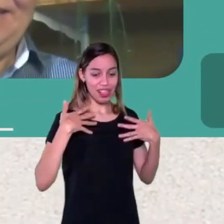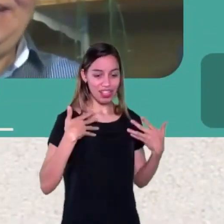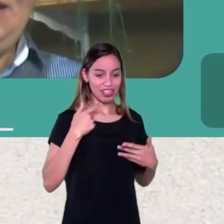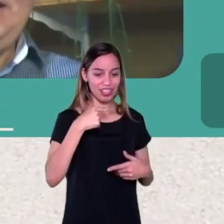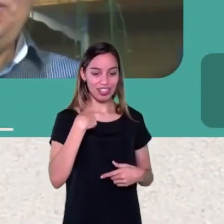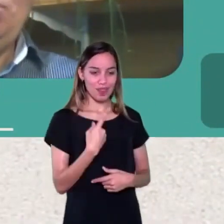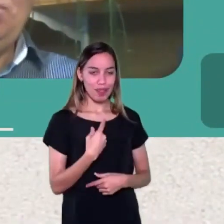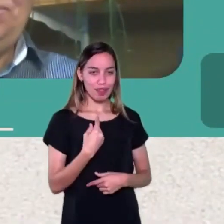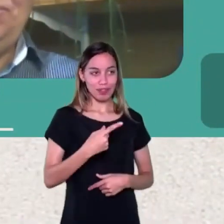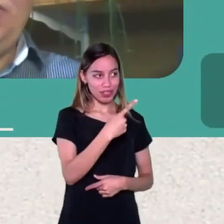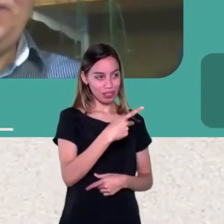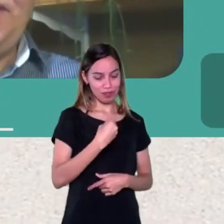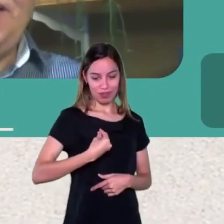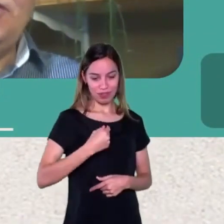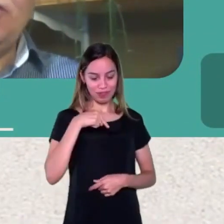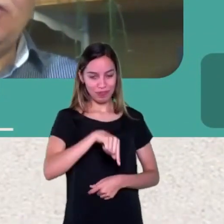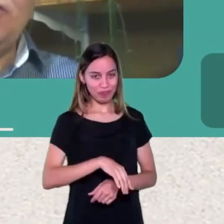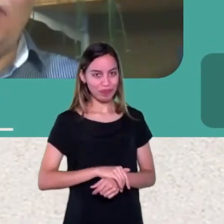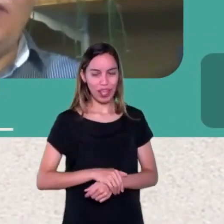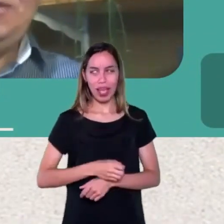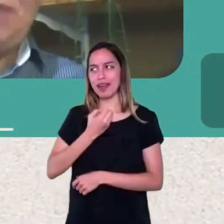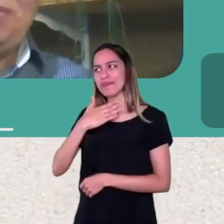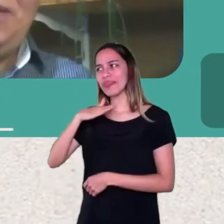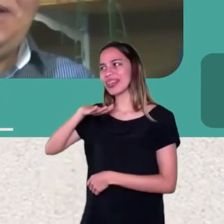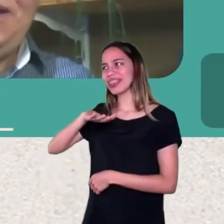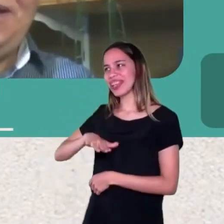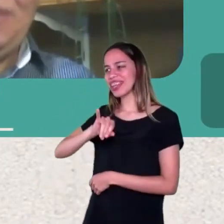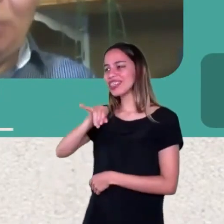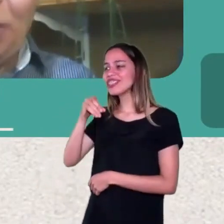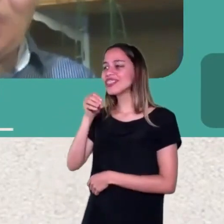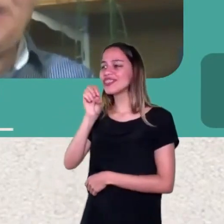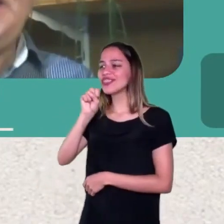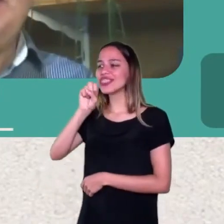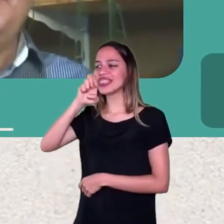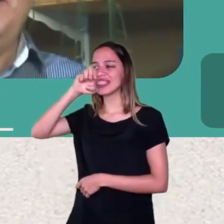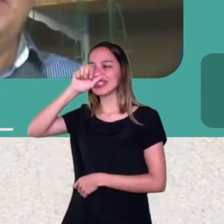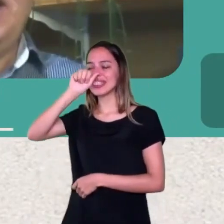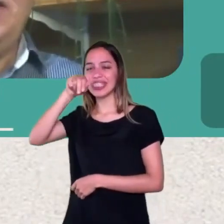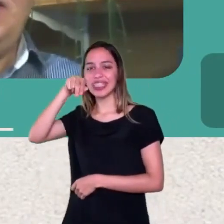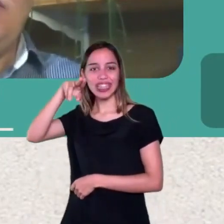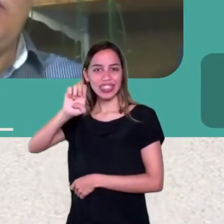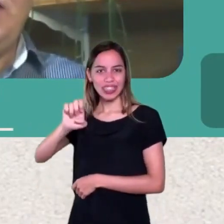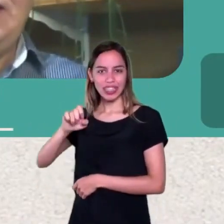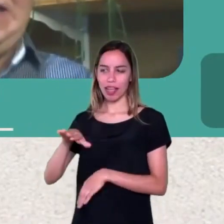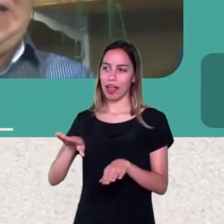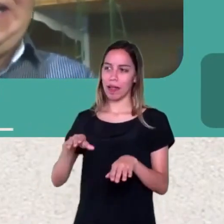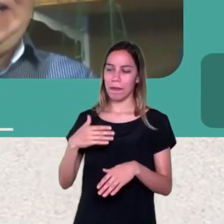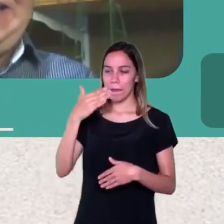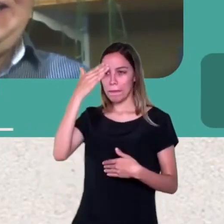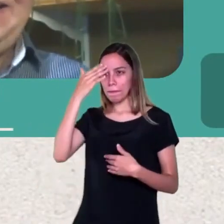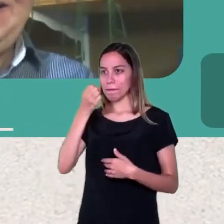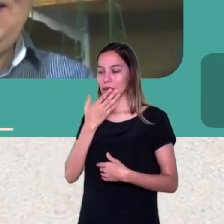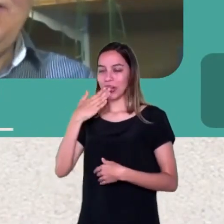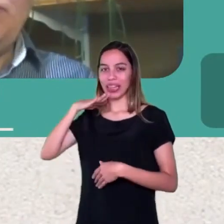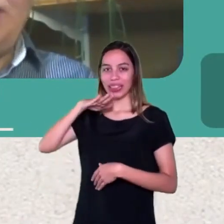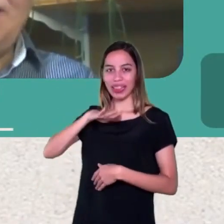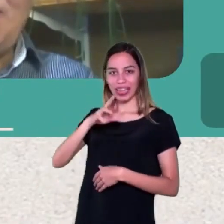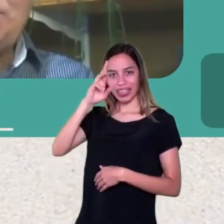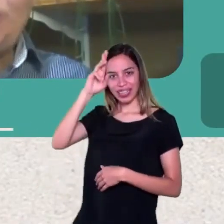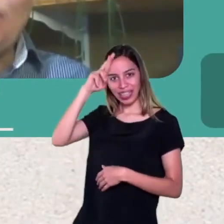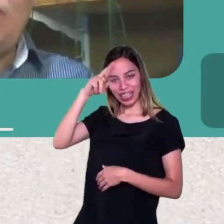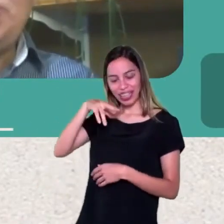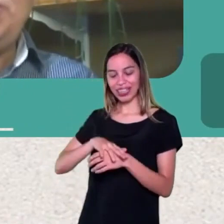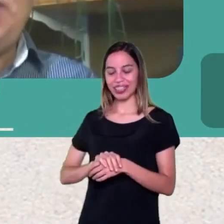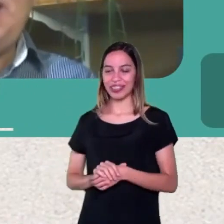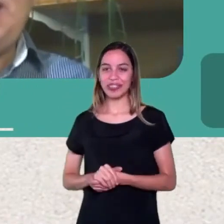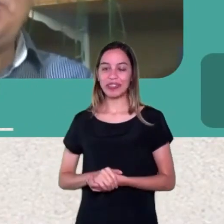Papo. Boa tarde, Josane. Para mim é também uma alegria. Boa tarde, Raíssa. E falar